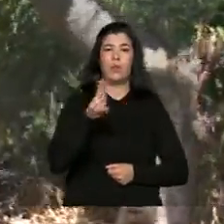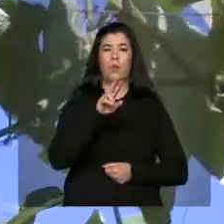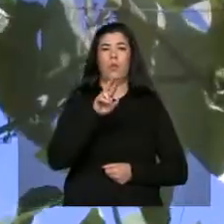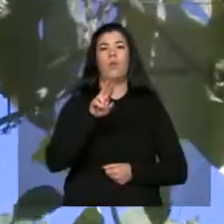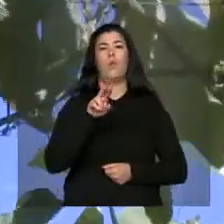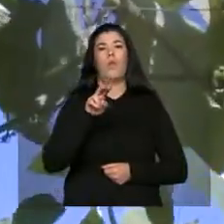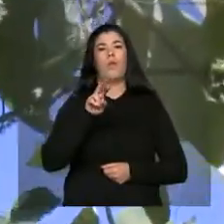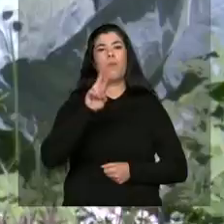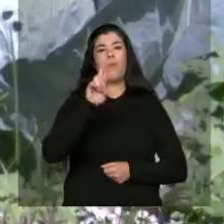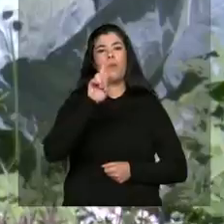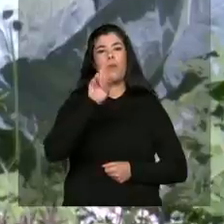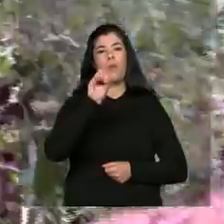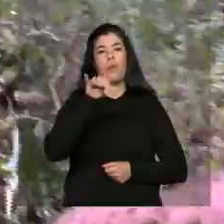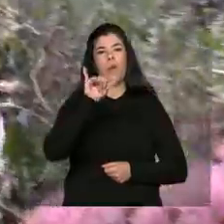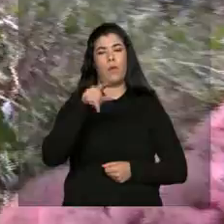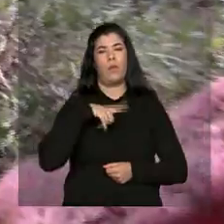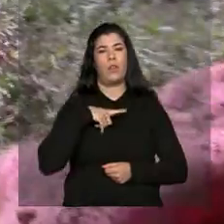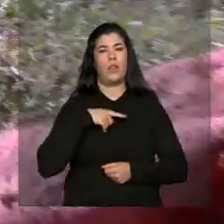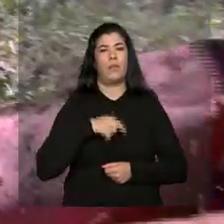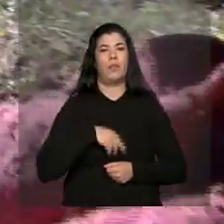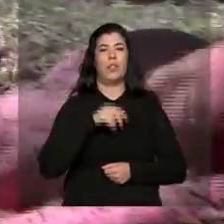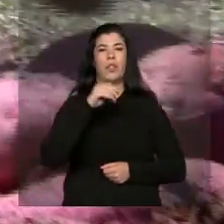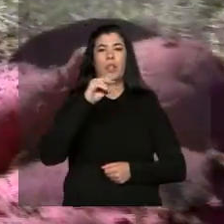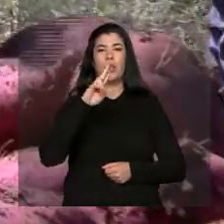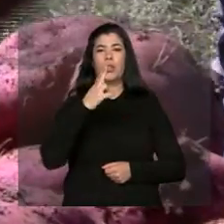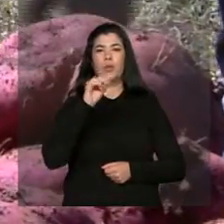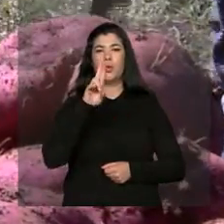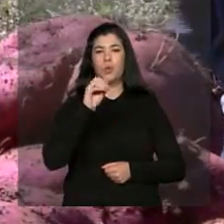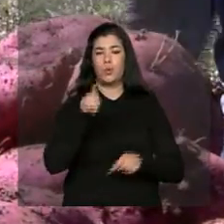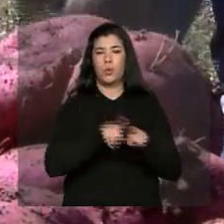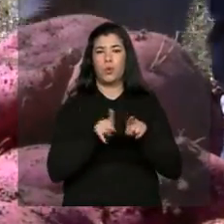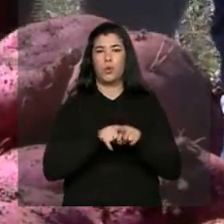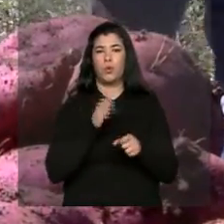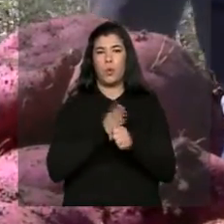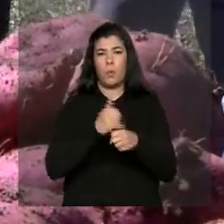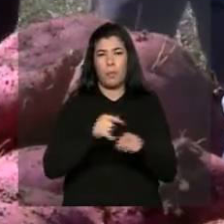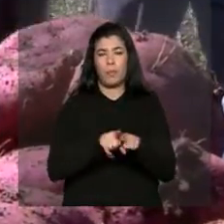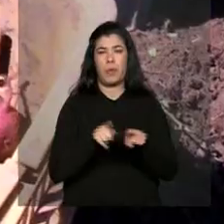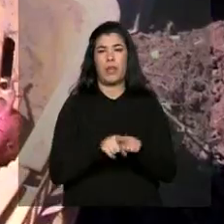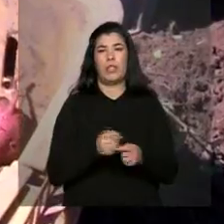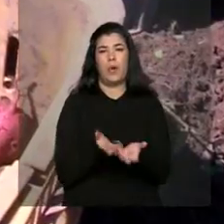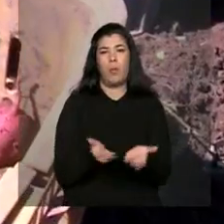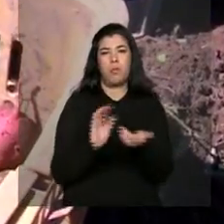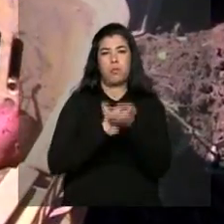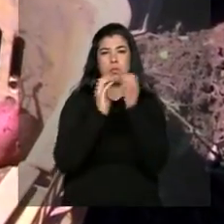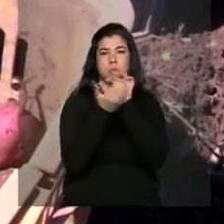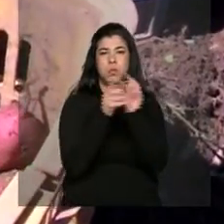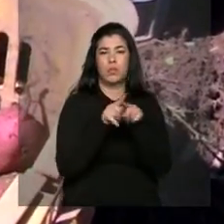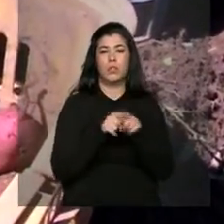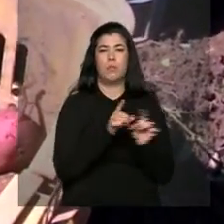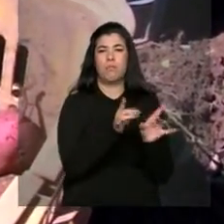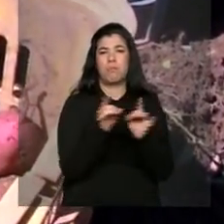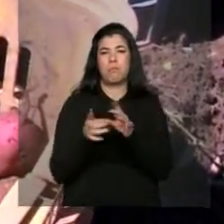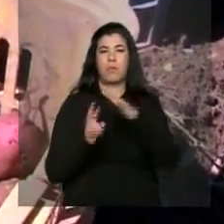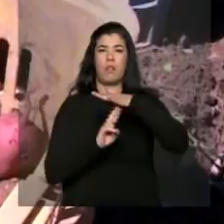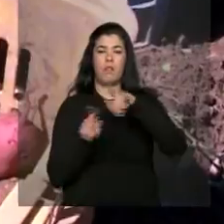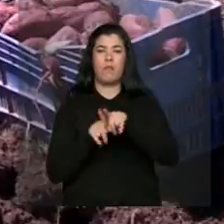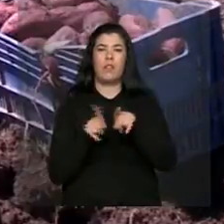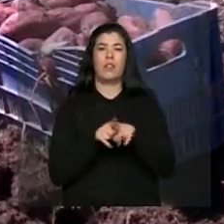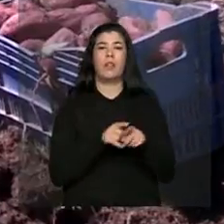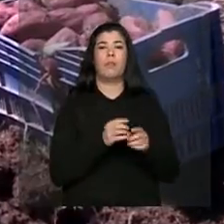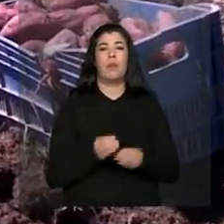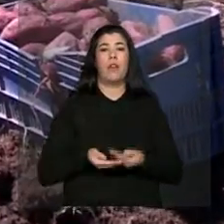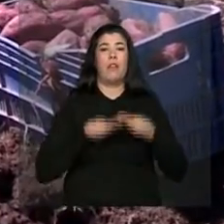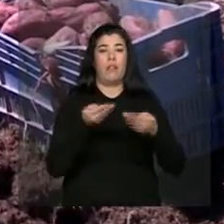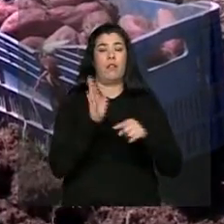Rony. Chuchu, repolho e batata são alguns dos produtos vendidos em feiras e também comercializados no PAA,